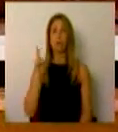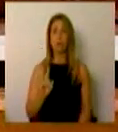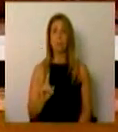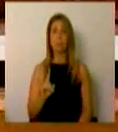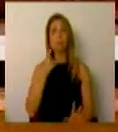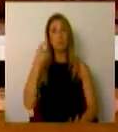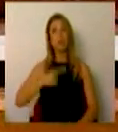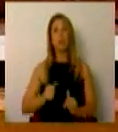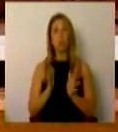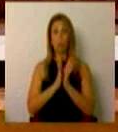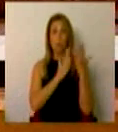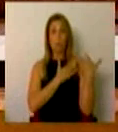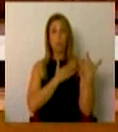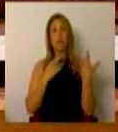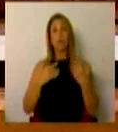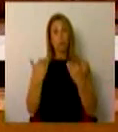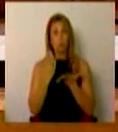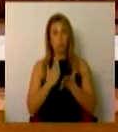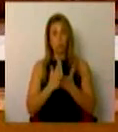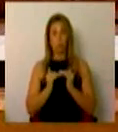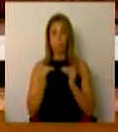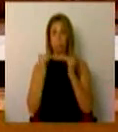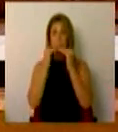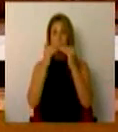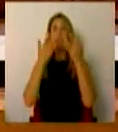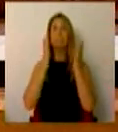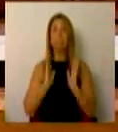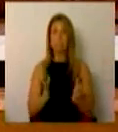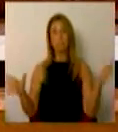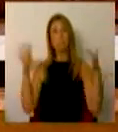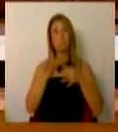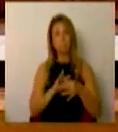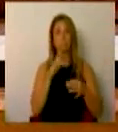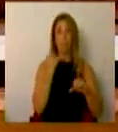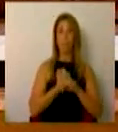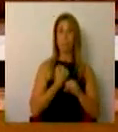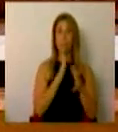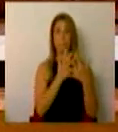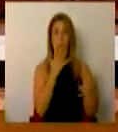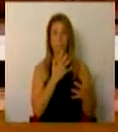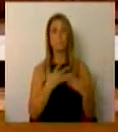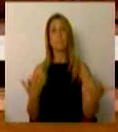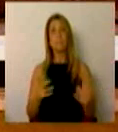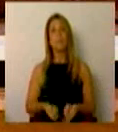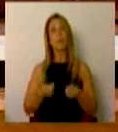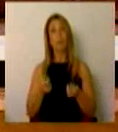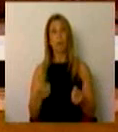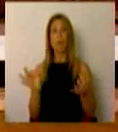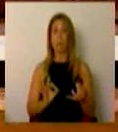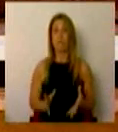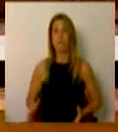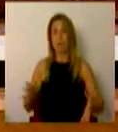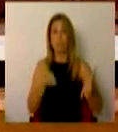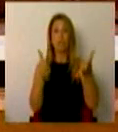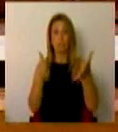todos os responsáveis dos ciclos de estudos sejam da carreira relevante. Assim se aposta, de forma estratégica, no